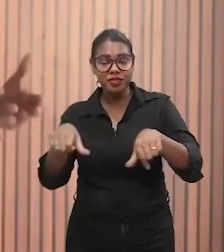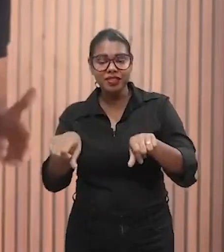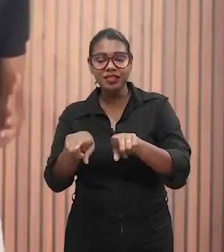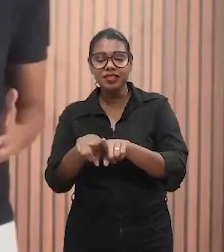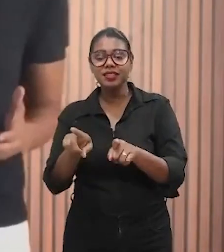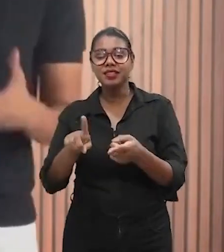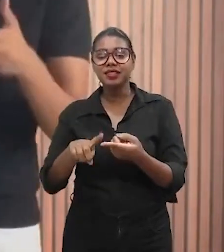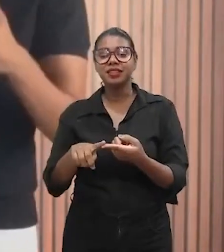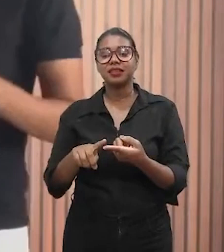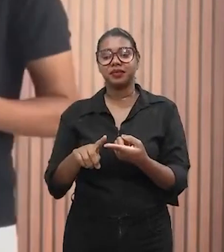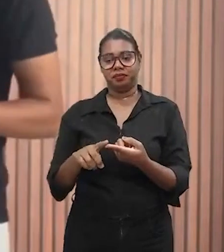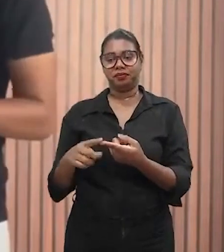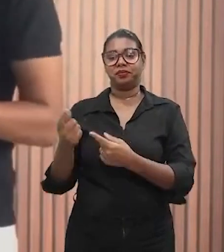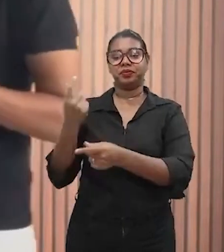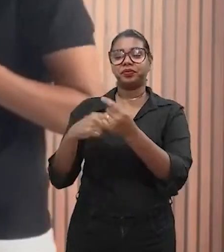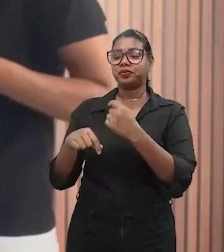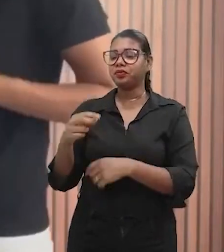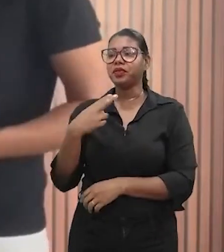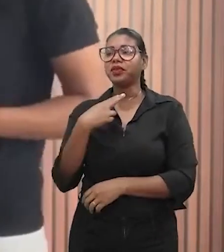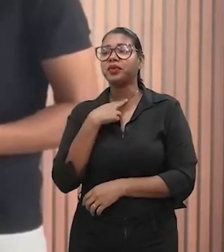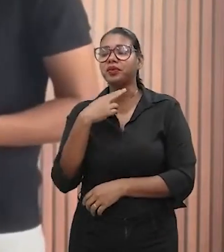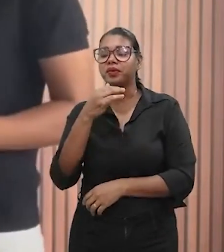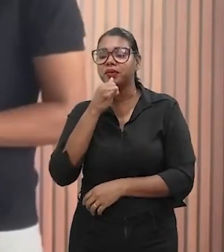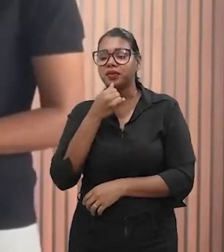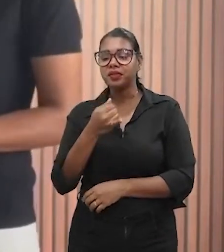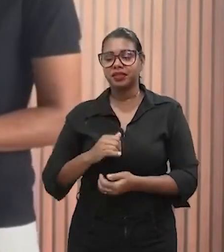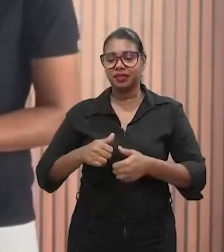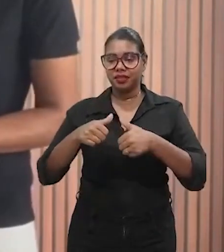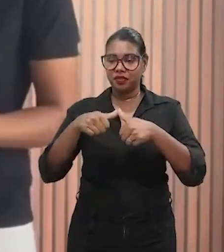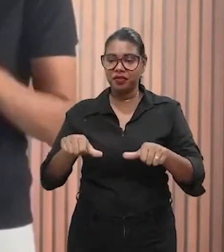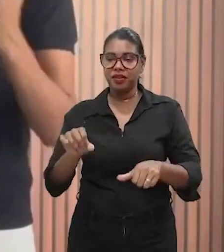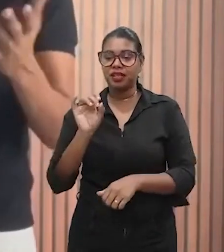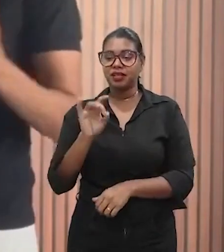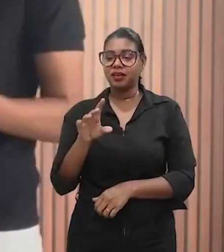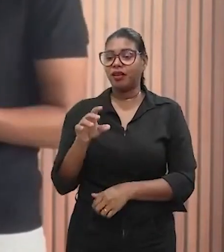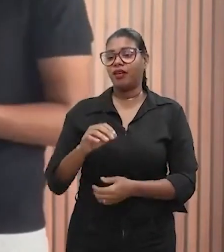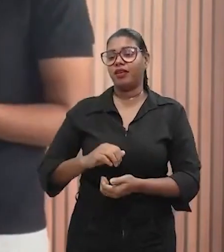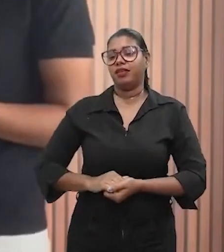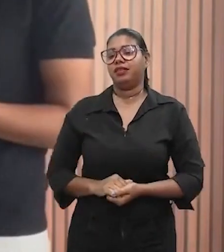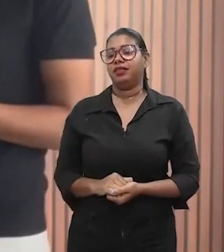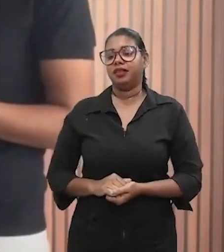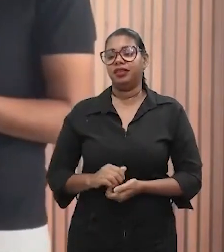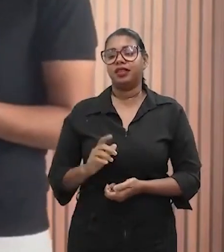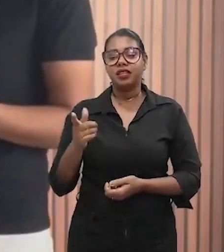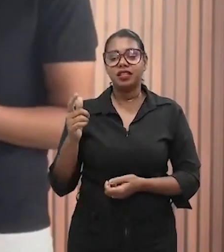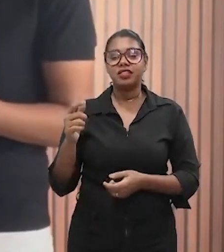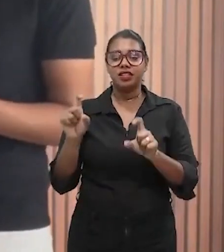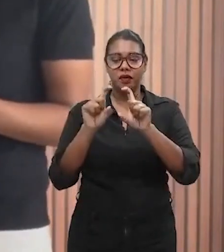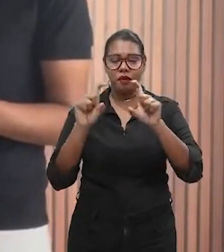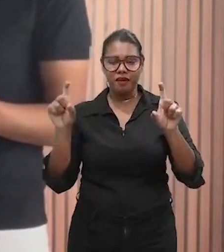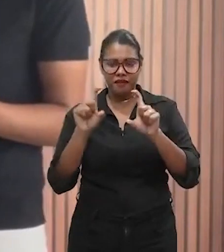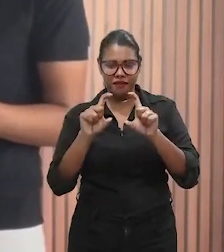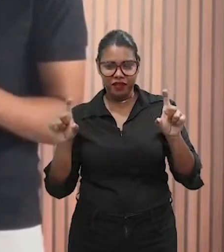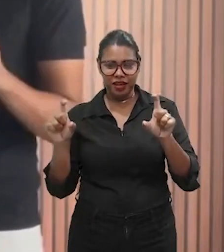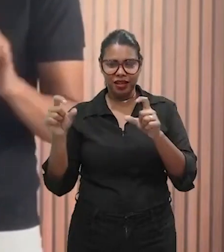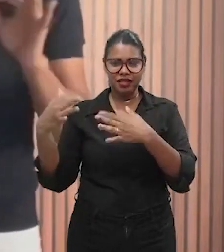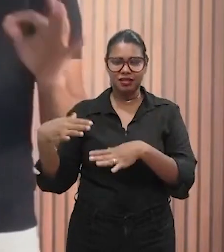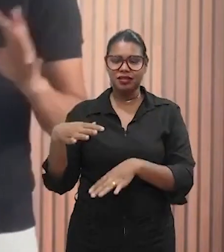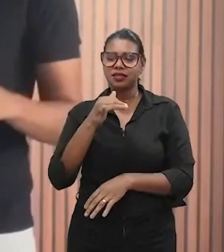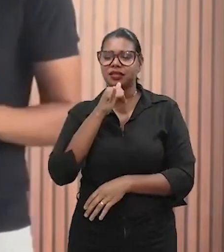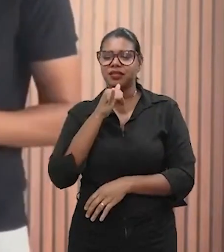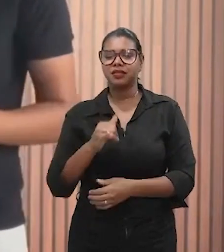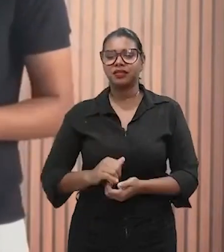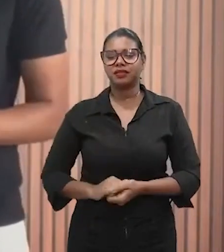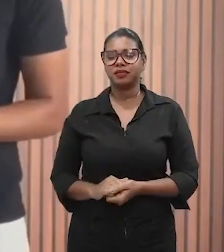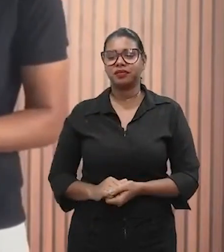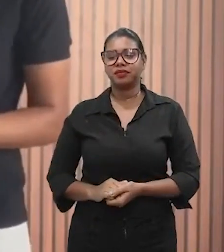o administrador, a administradora, ela não pode estar fixada apenas naquele mesmo lugar. Já tem uma velha frase de Henry Ford que ele diz assim, uma